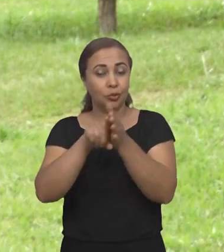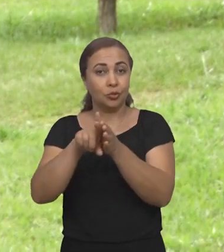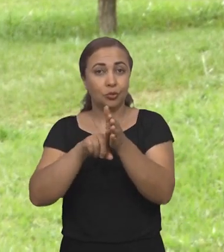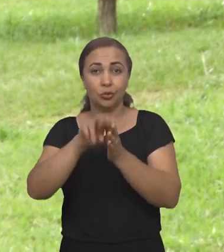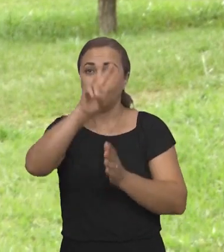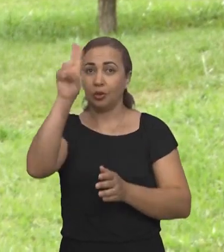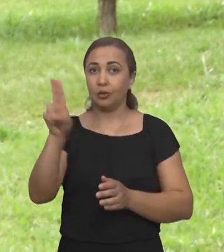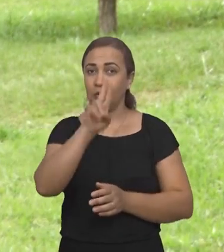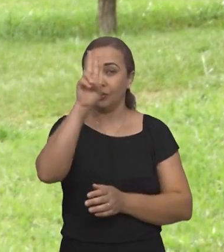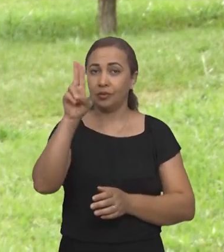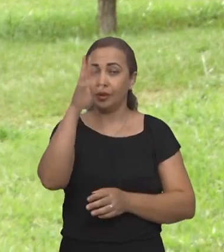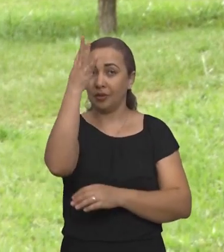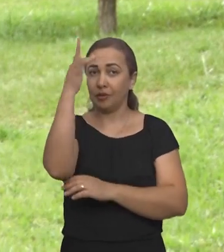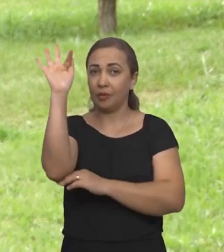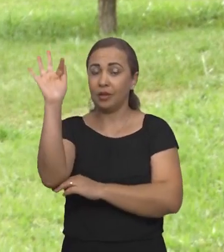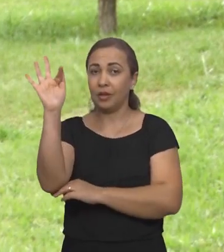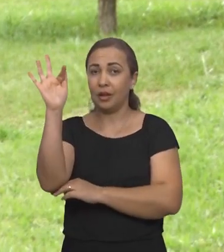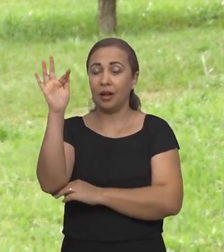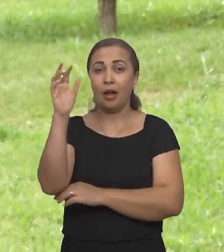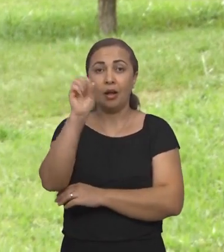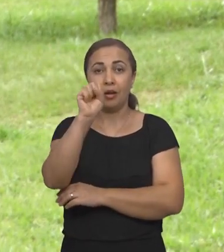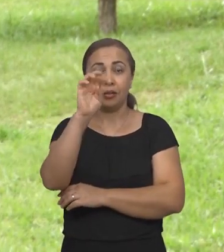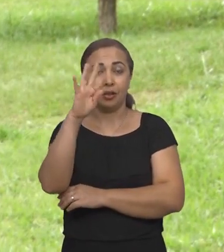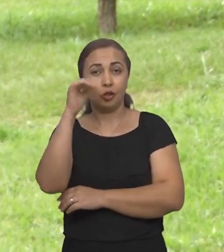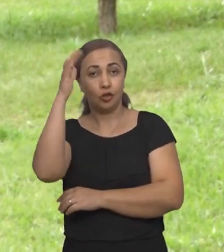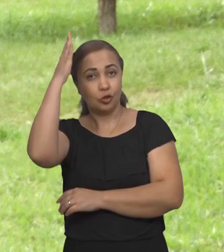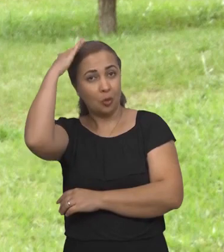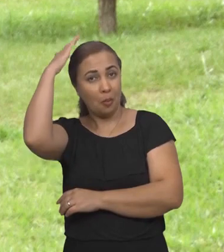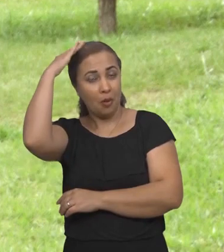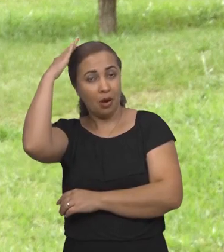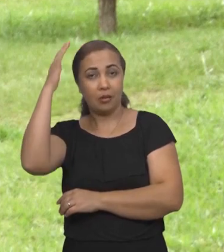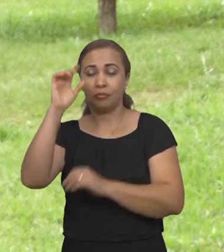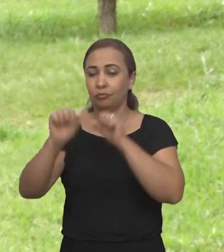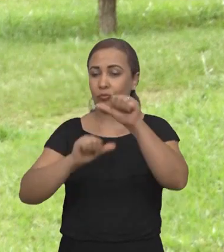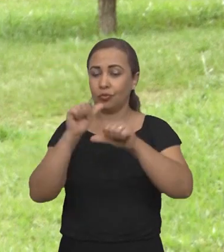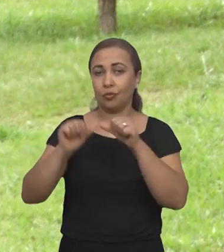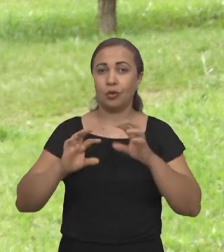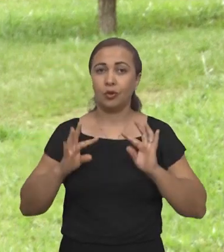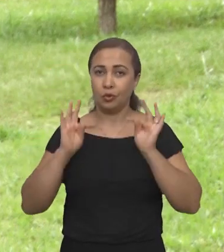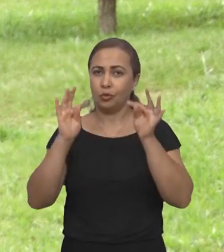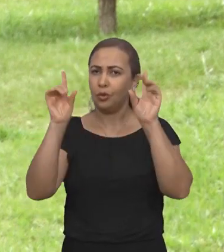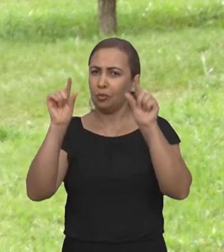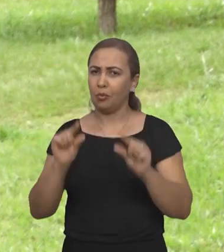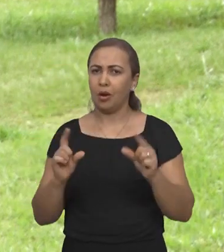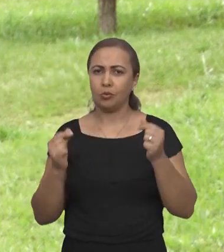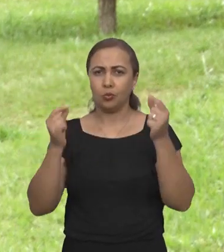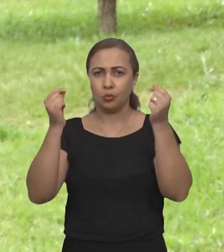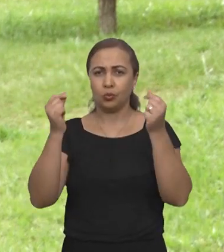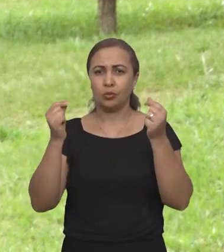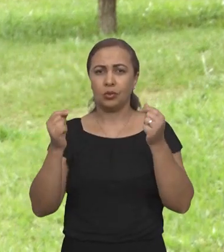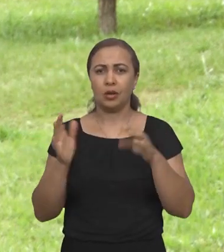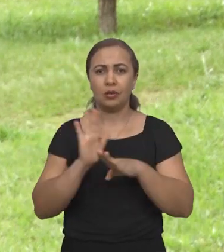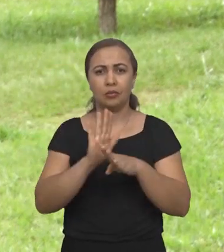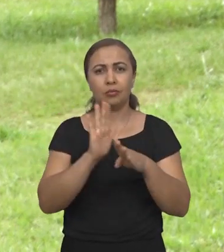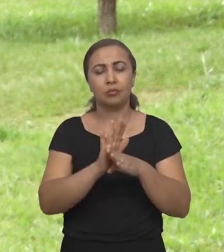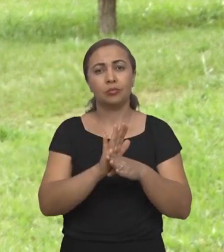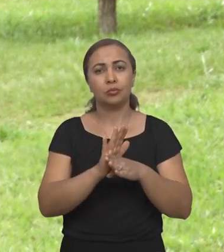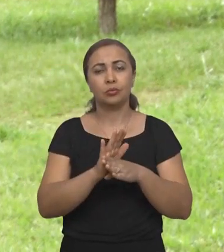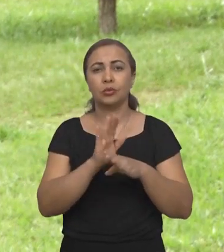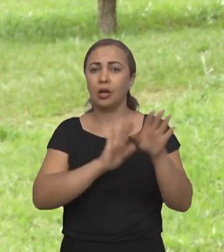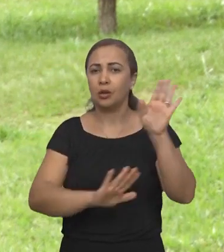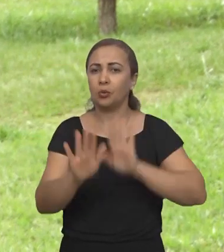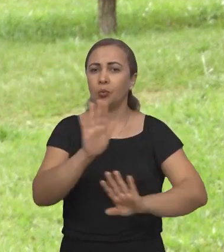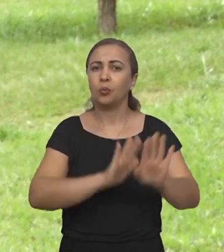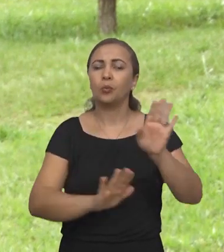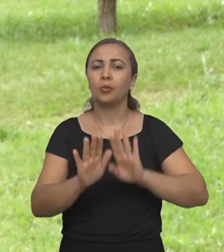Pesquisadores da Universidade Federal de Sergipe desenvolveram uma tecnologia de baixo custo que ajuda na recuperação de lesões de animais